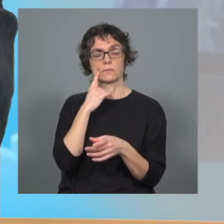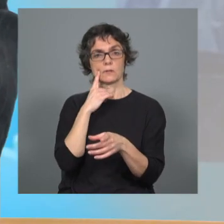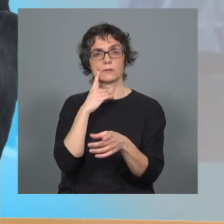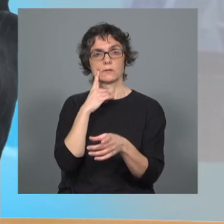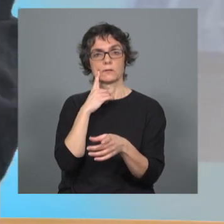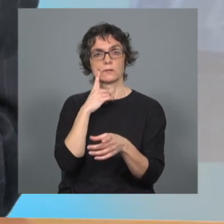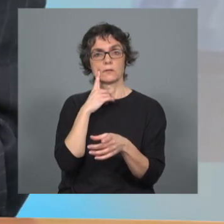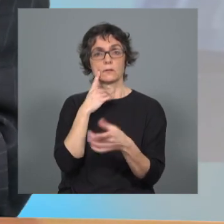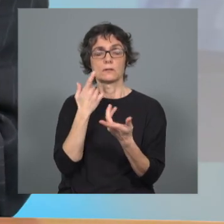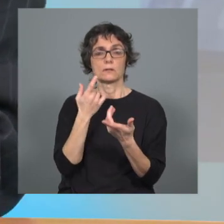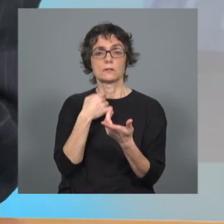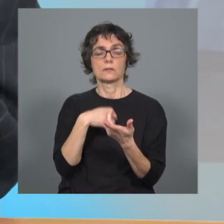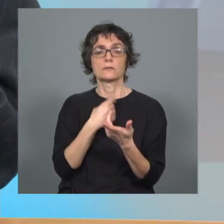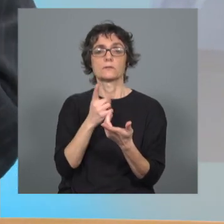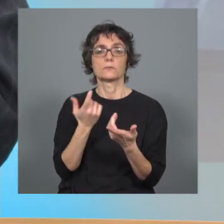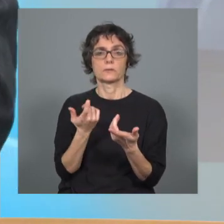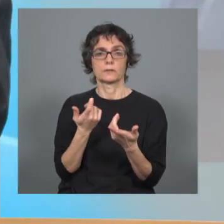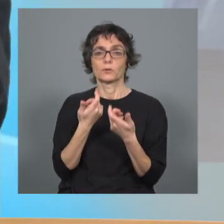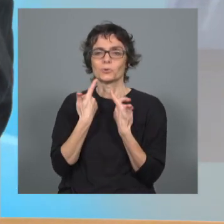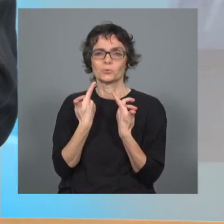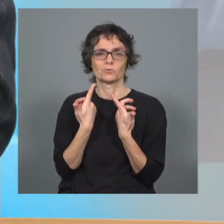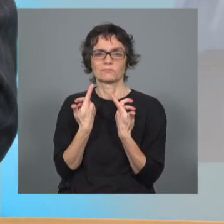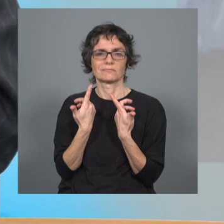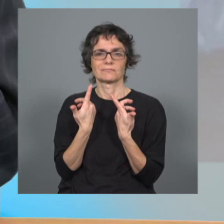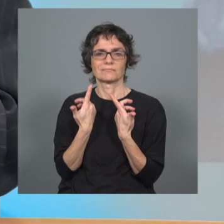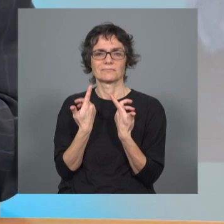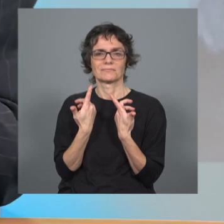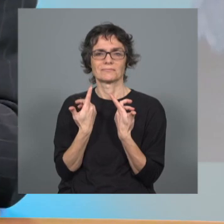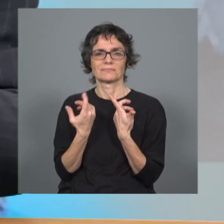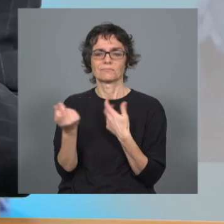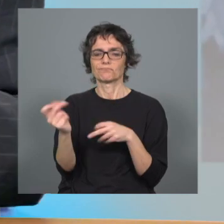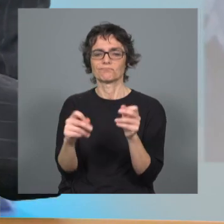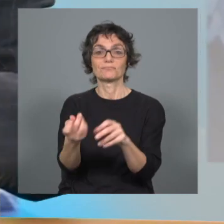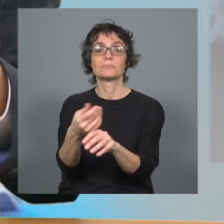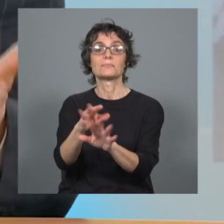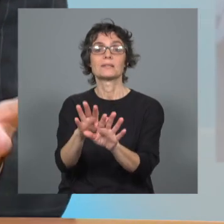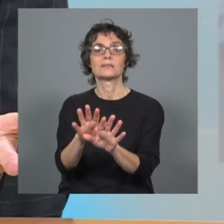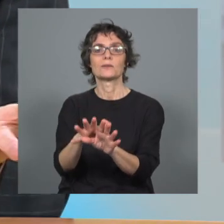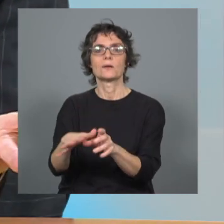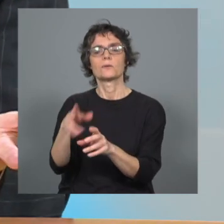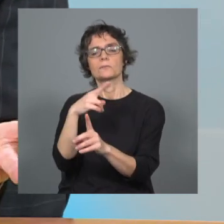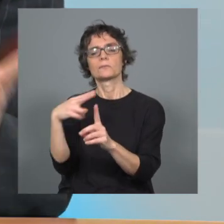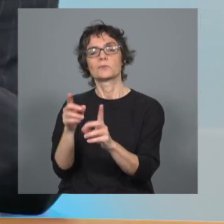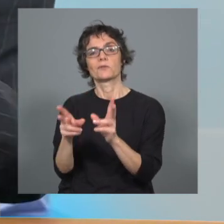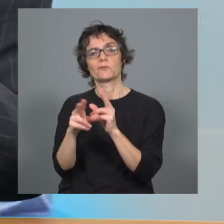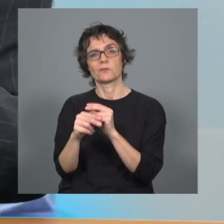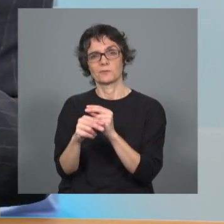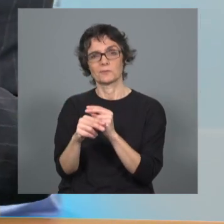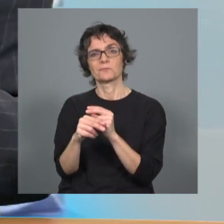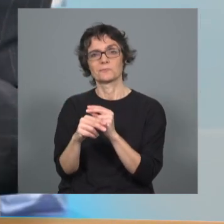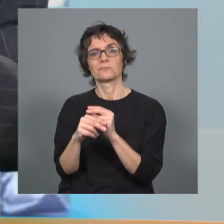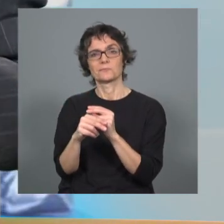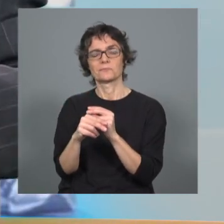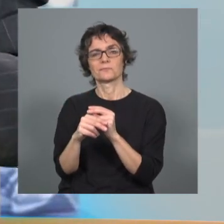acontece em paralelo, mas dentro de uma nova perspectiva daquilo que era também a tradição pascal,